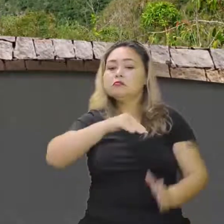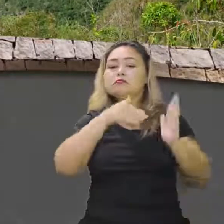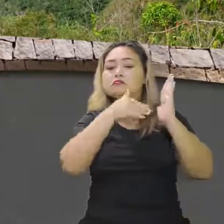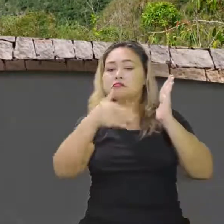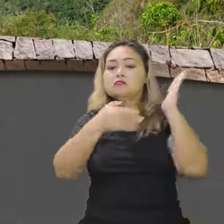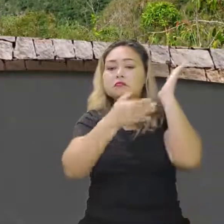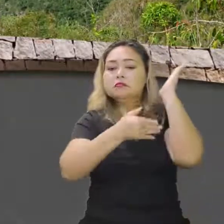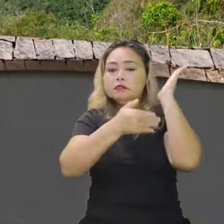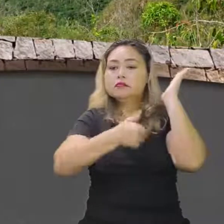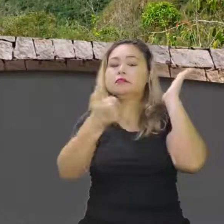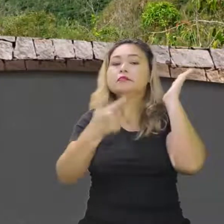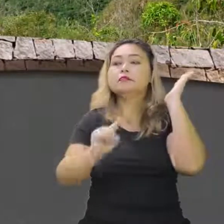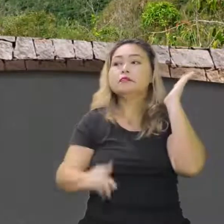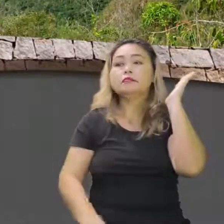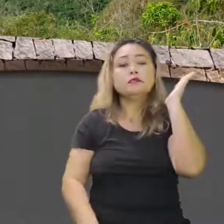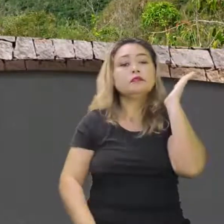borracha.